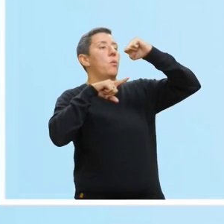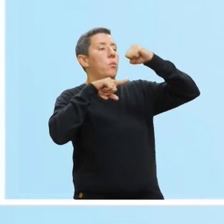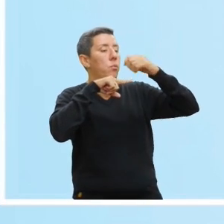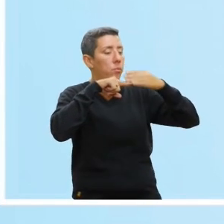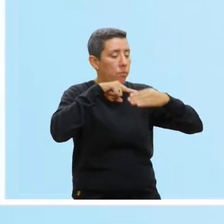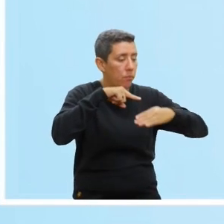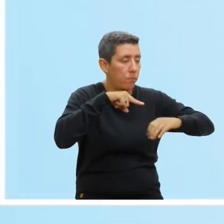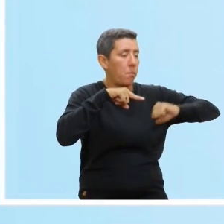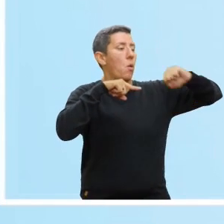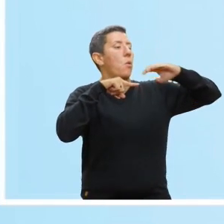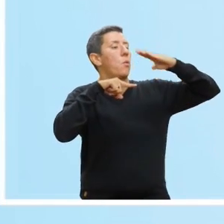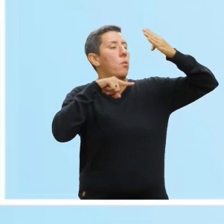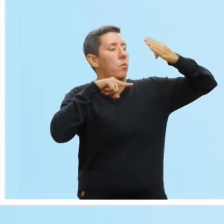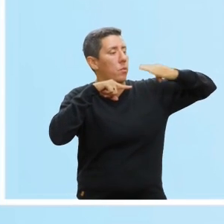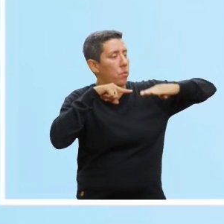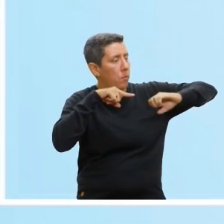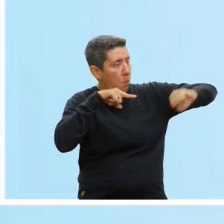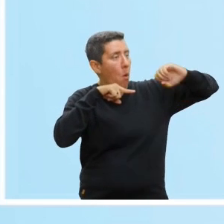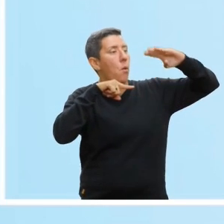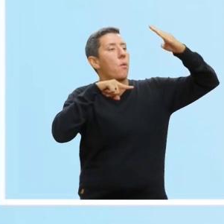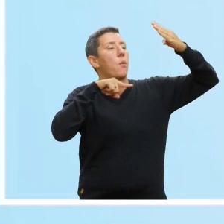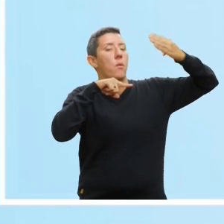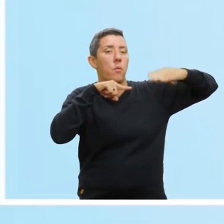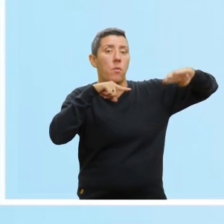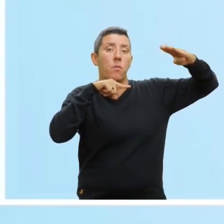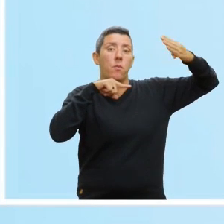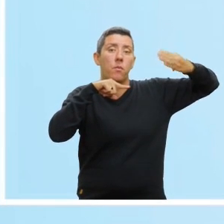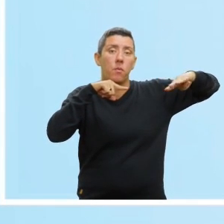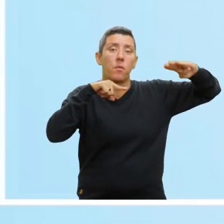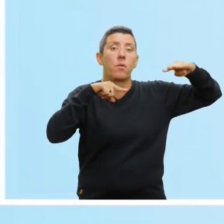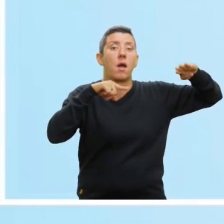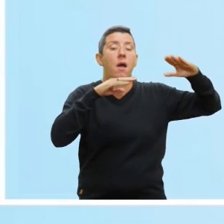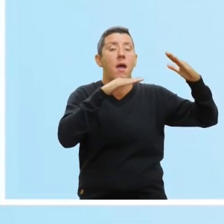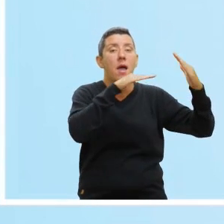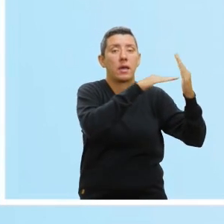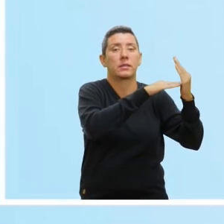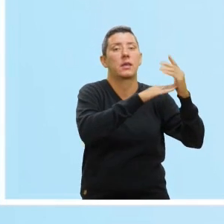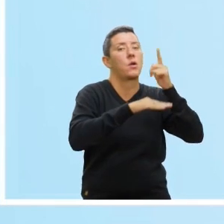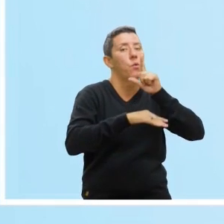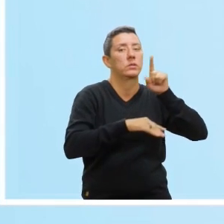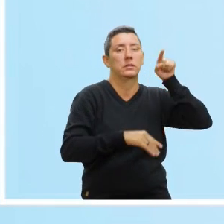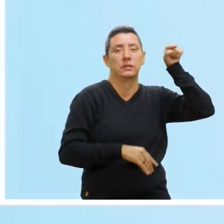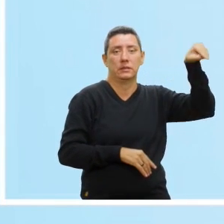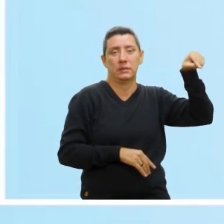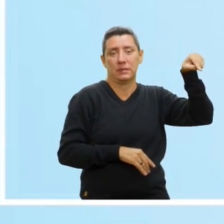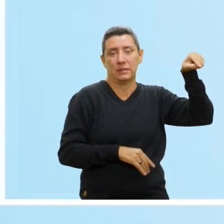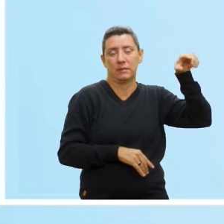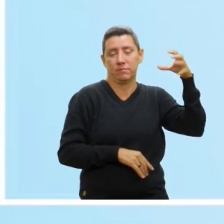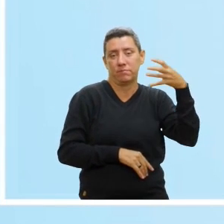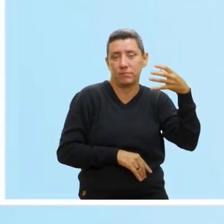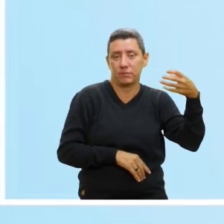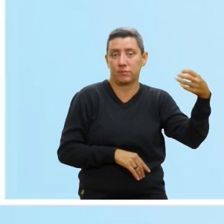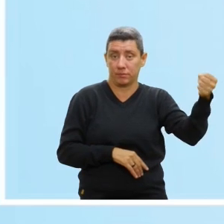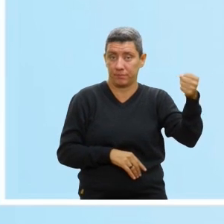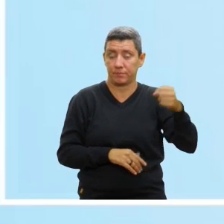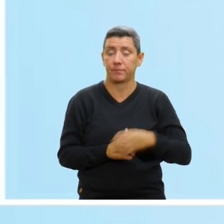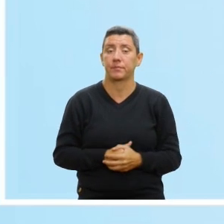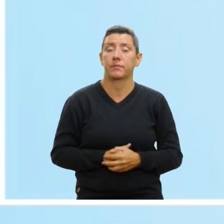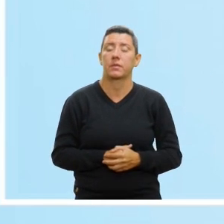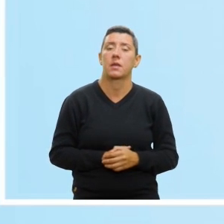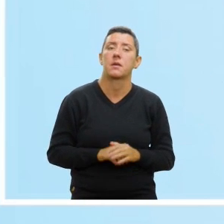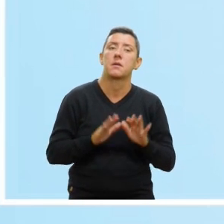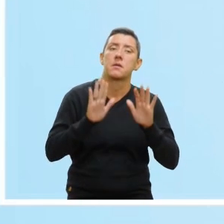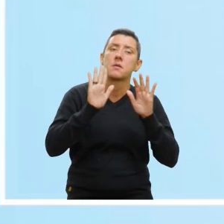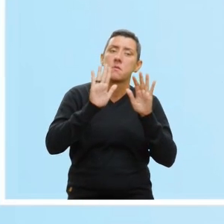caindo até você chegar no último ponto, que é o site B. Tá? Só que aqui vem um problema. Quando